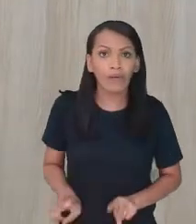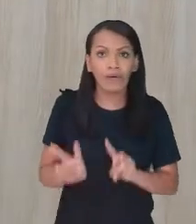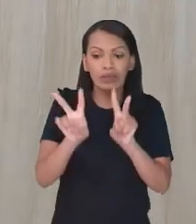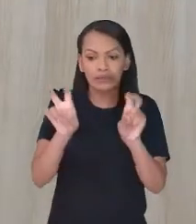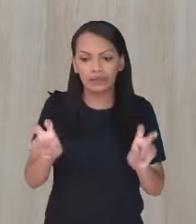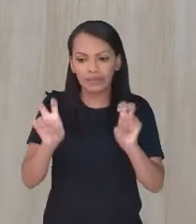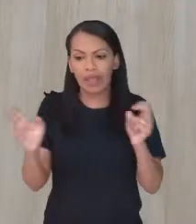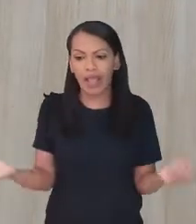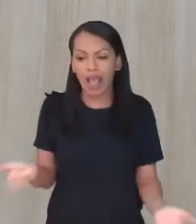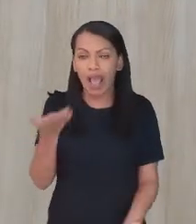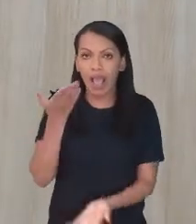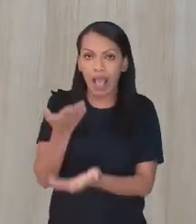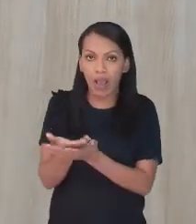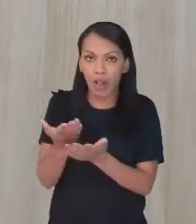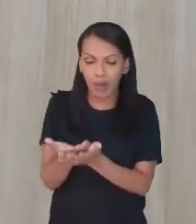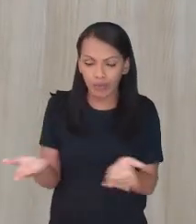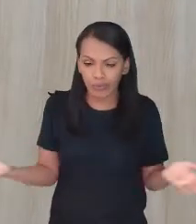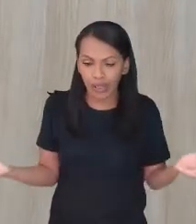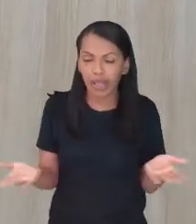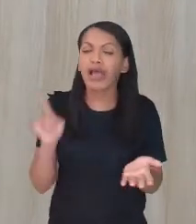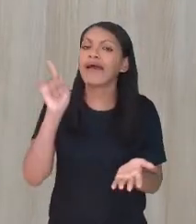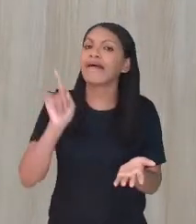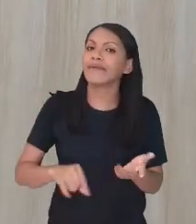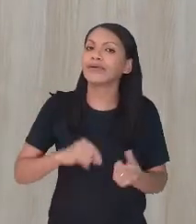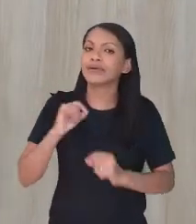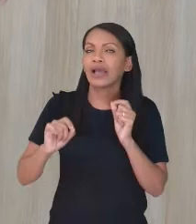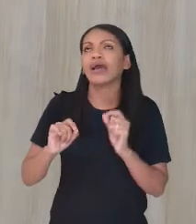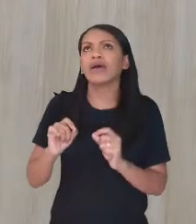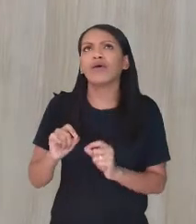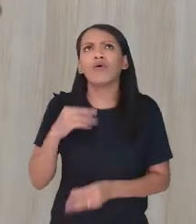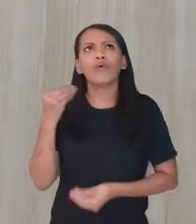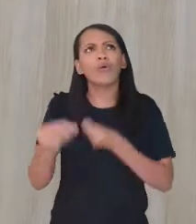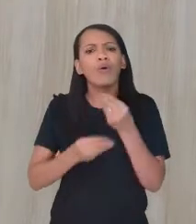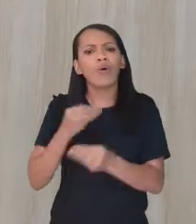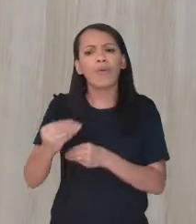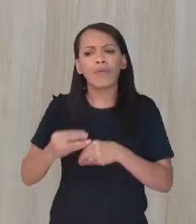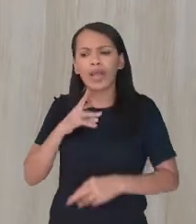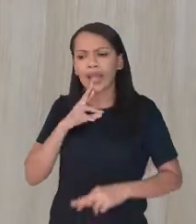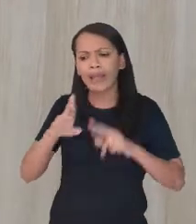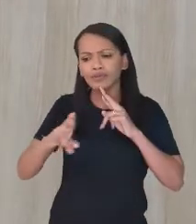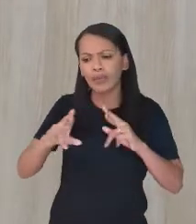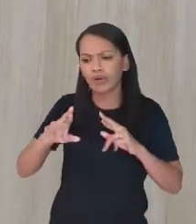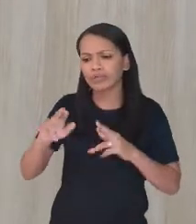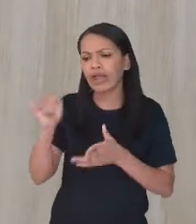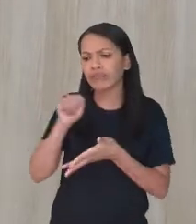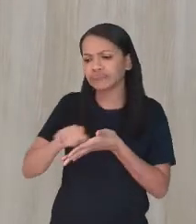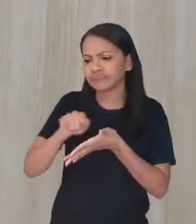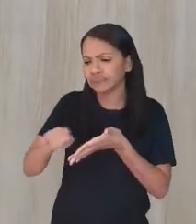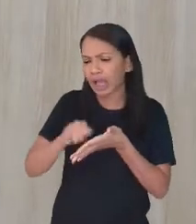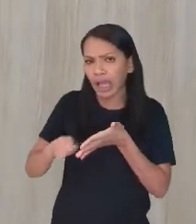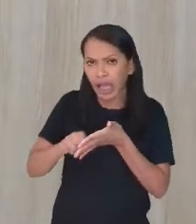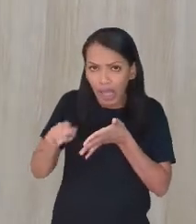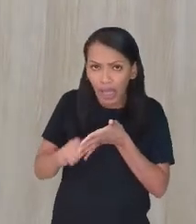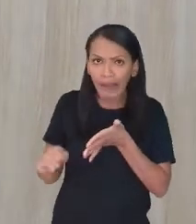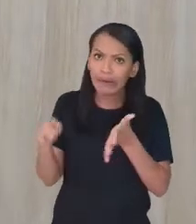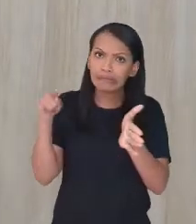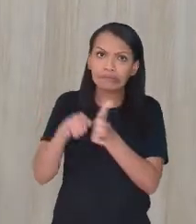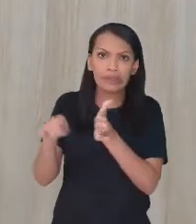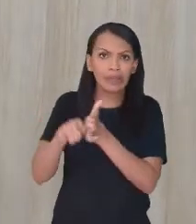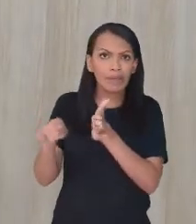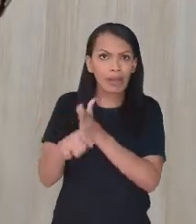nossa aula de hoje é resolução de problemas. E aí eu coloquei certo? Uma perguntinha